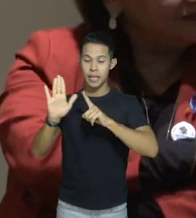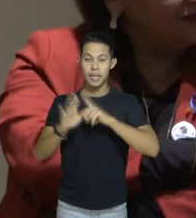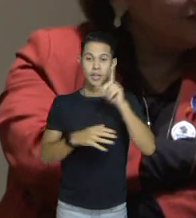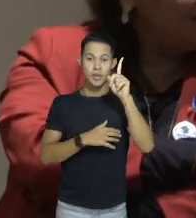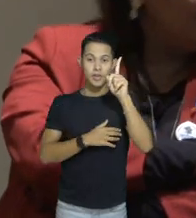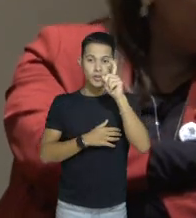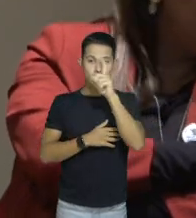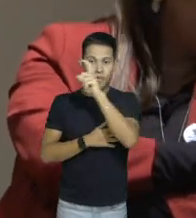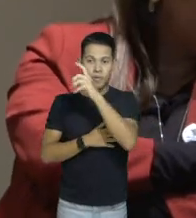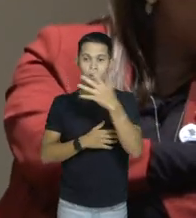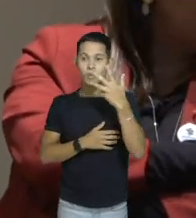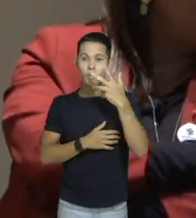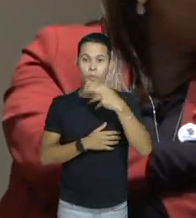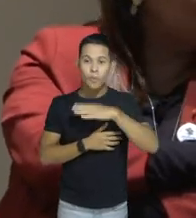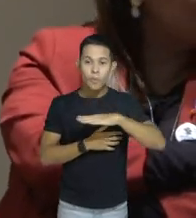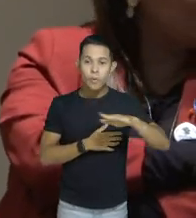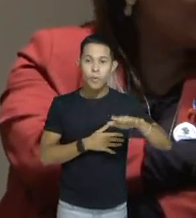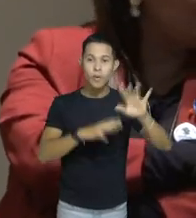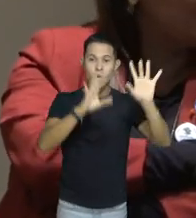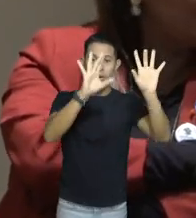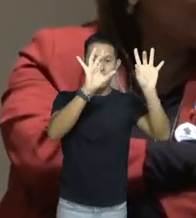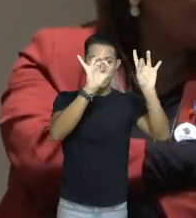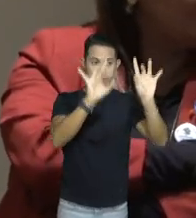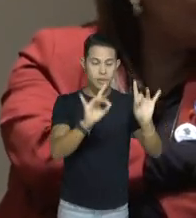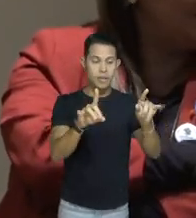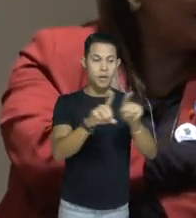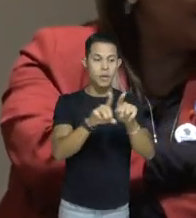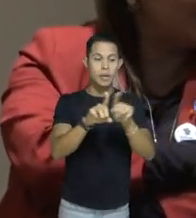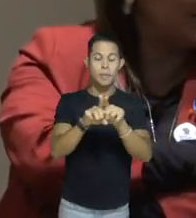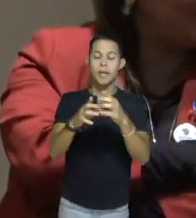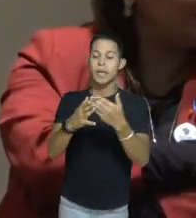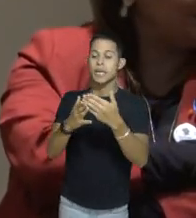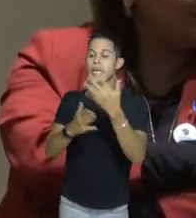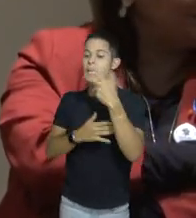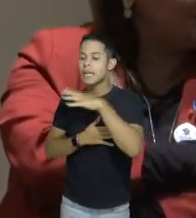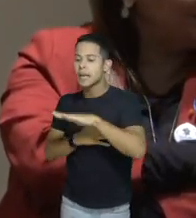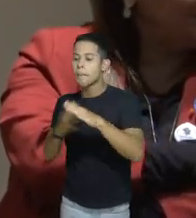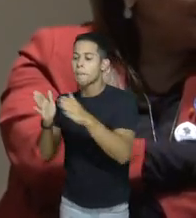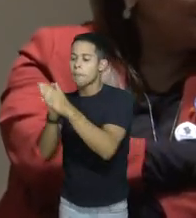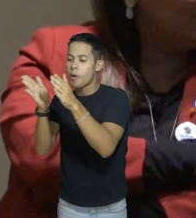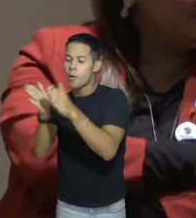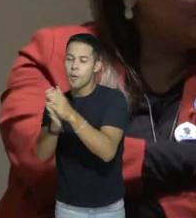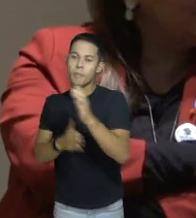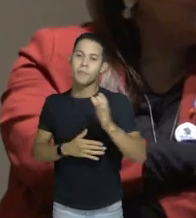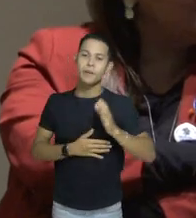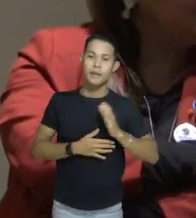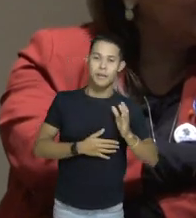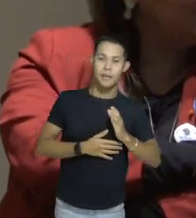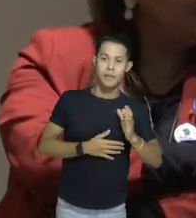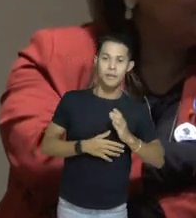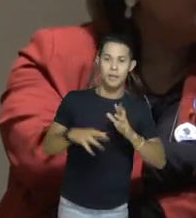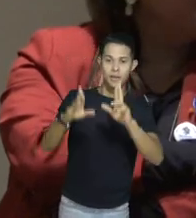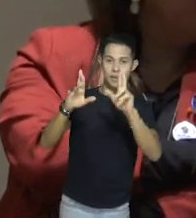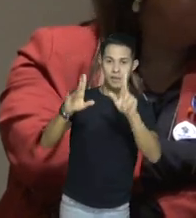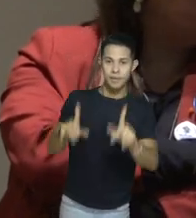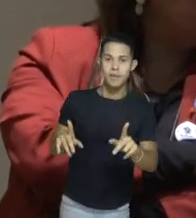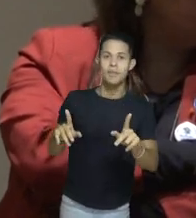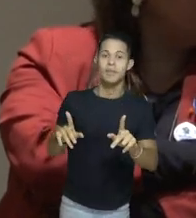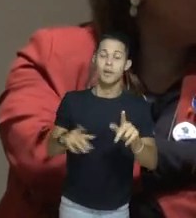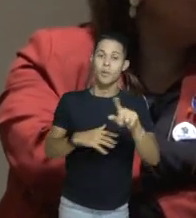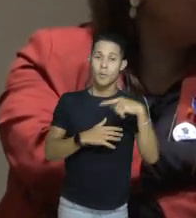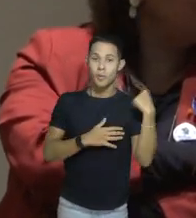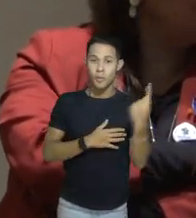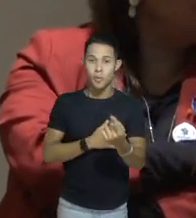crianças especiais e com criança socioeconômica diferente. Então, a gente começou a buscar o que a gente pode fazer para que essas crianças